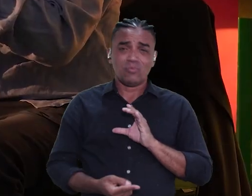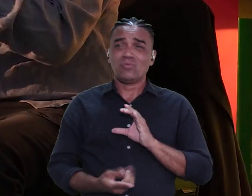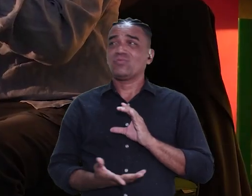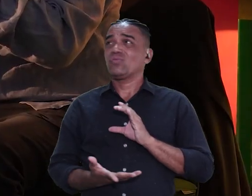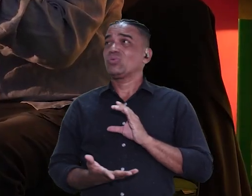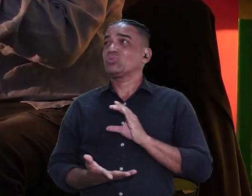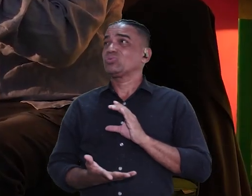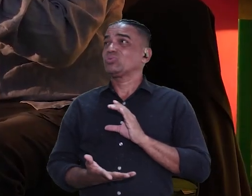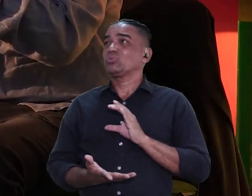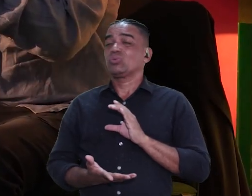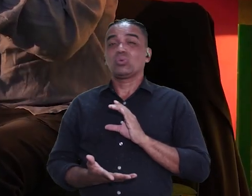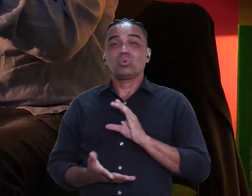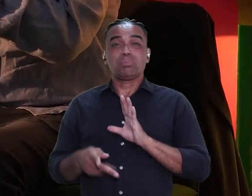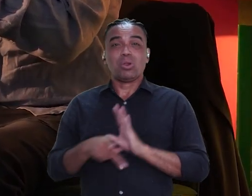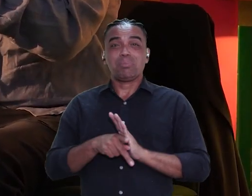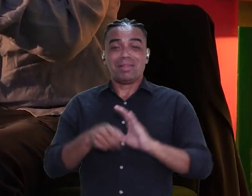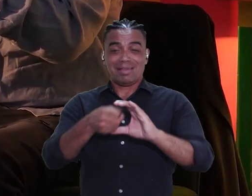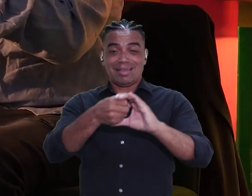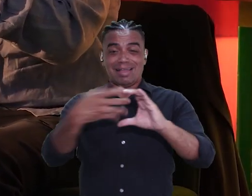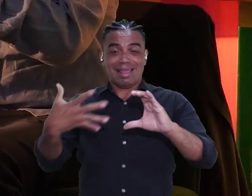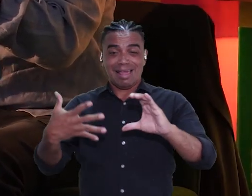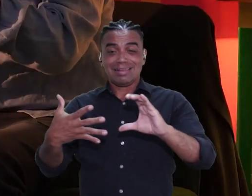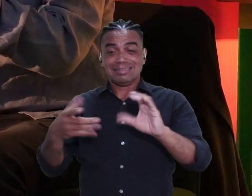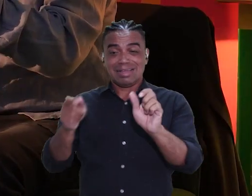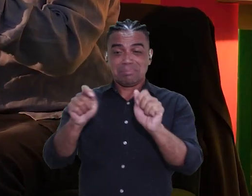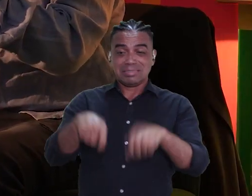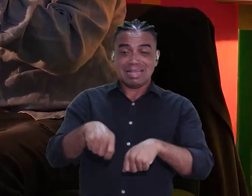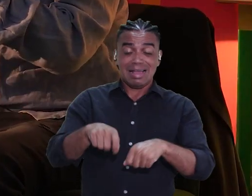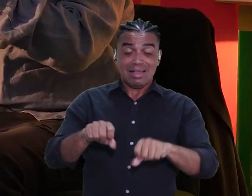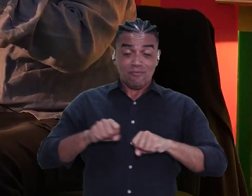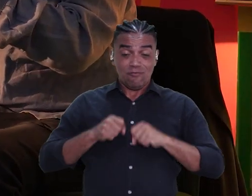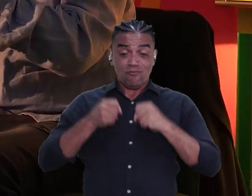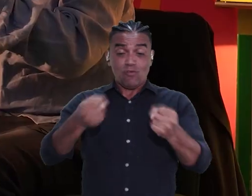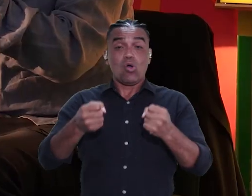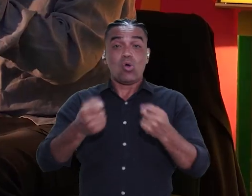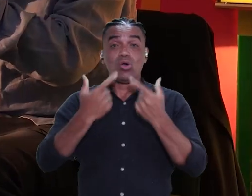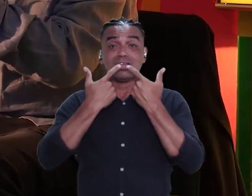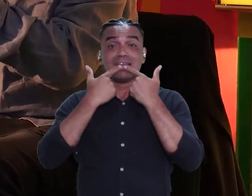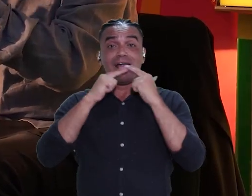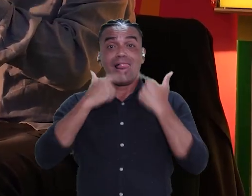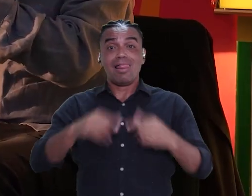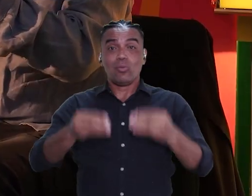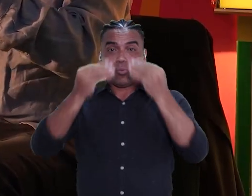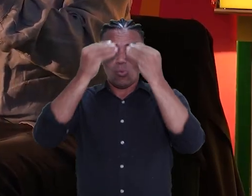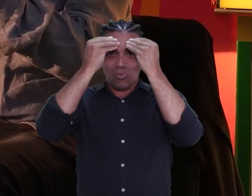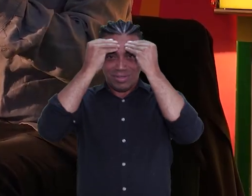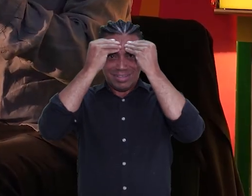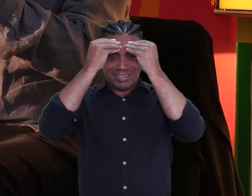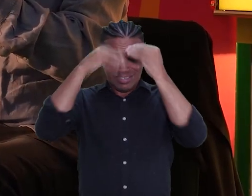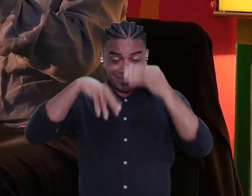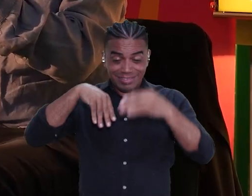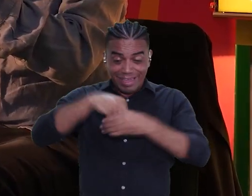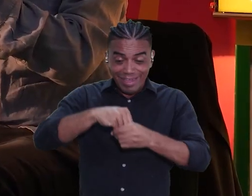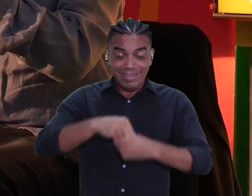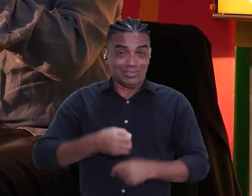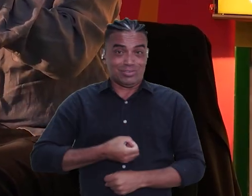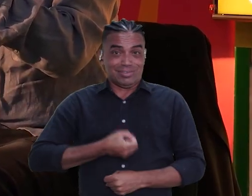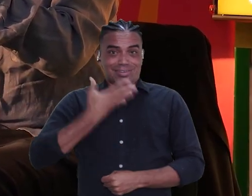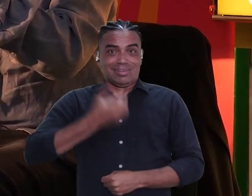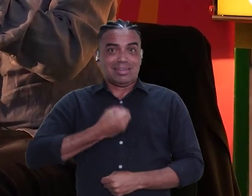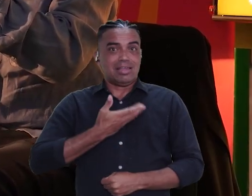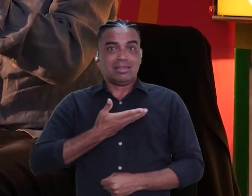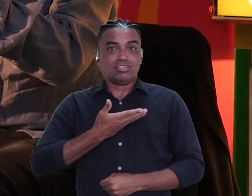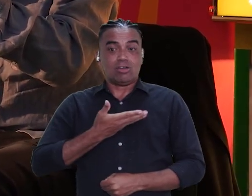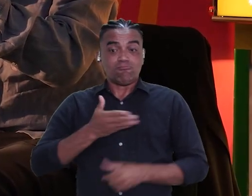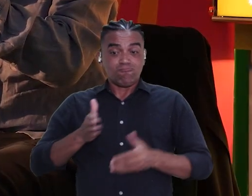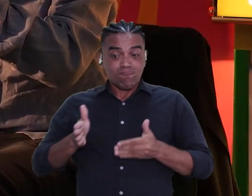dizer, propriedade, nessa capacidade, nessa força da linguagem poética, que é de não se